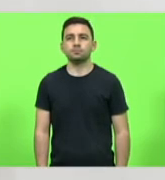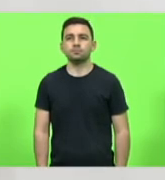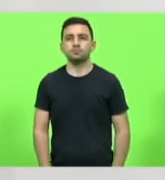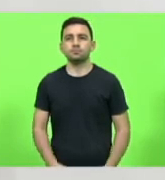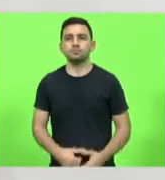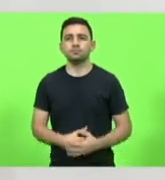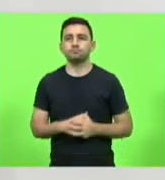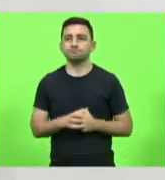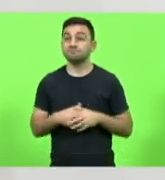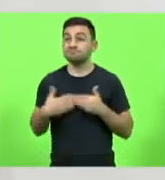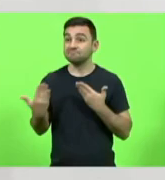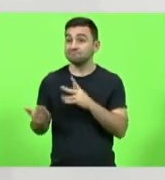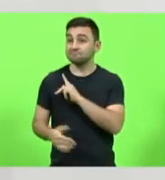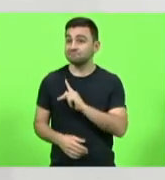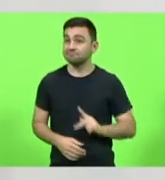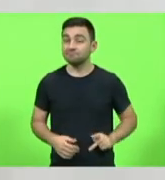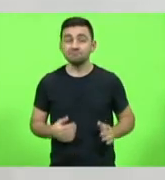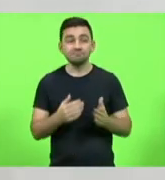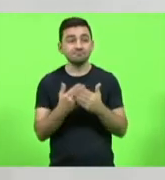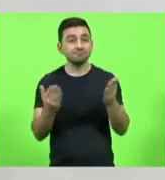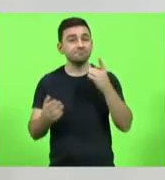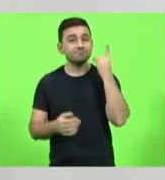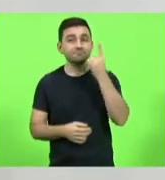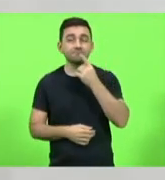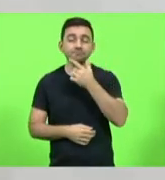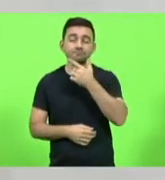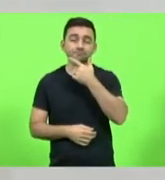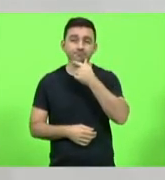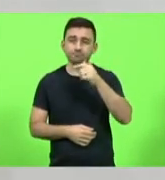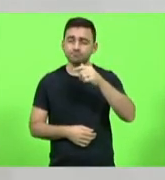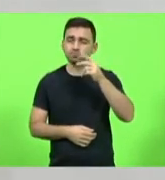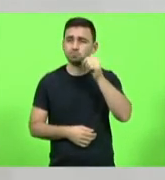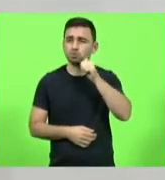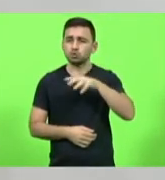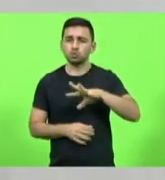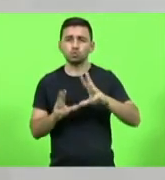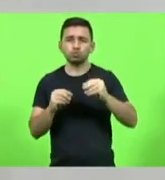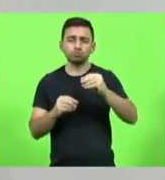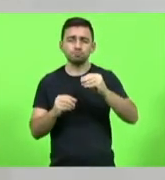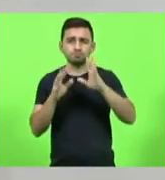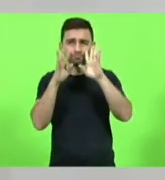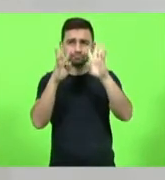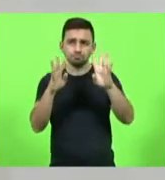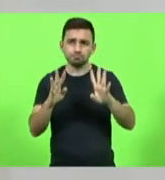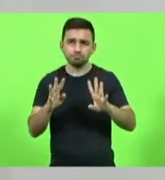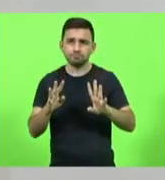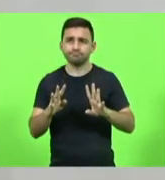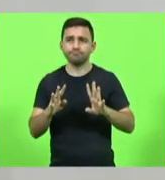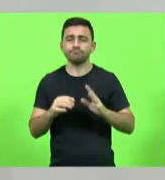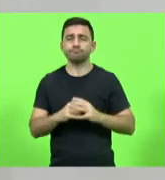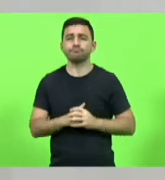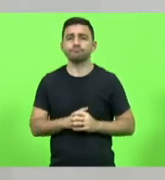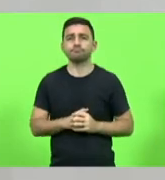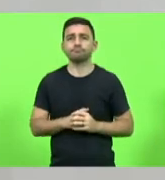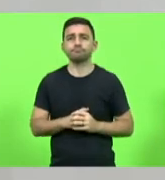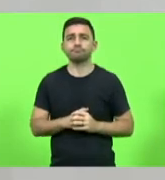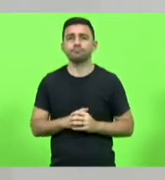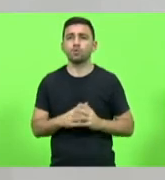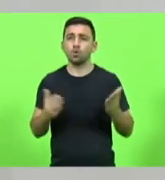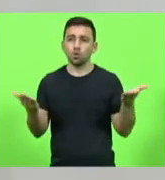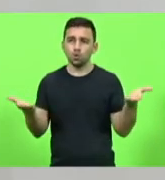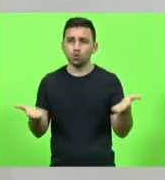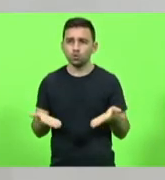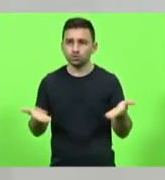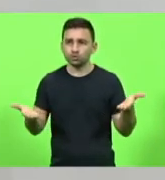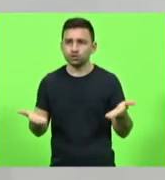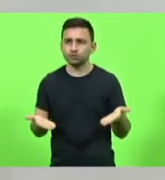Senhor presidente, senhoras e senhores deputados, as pessoas que nos ouvem hoje. Hoje, deputado Berlanda, hoje